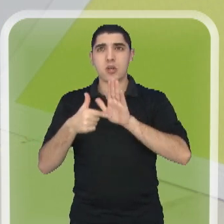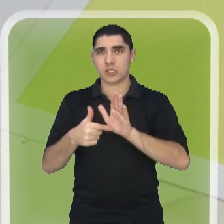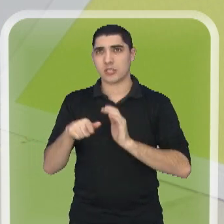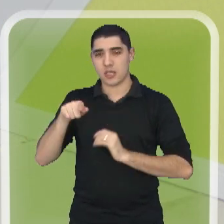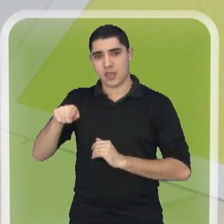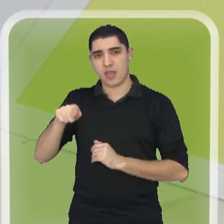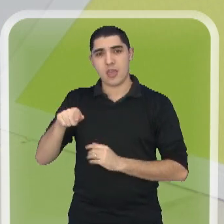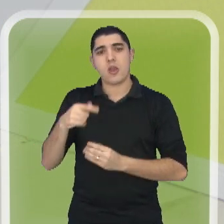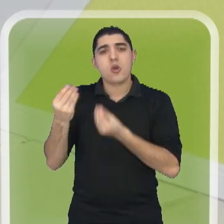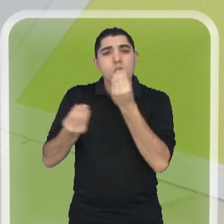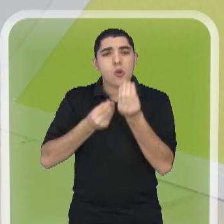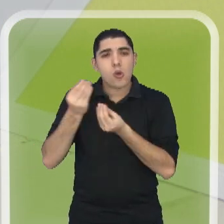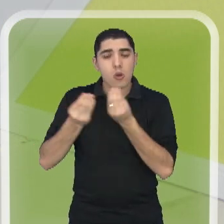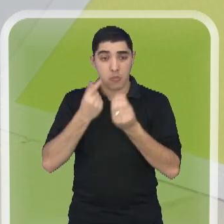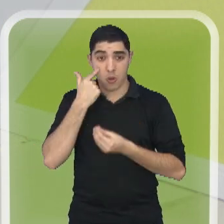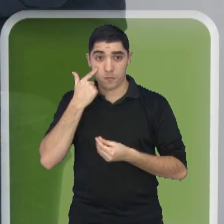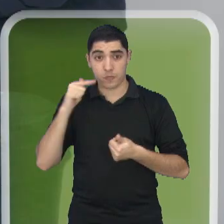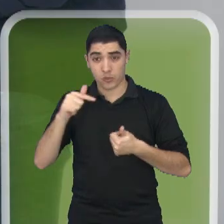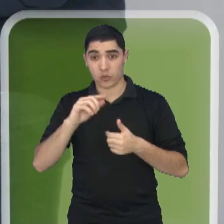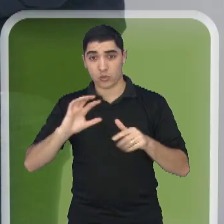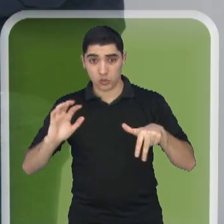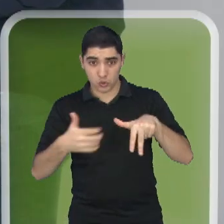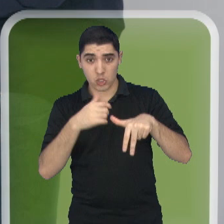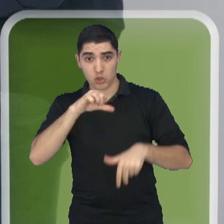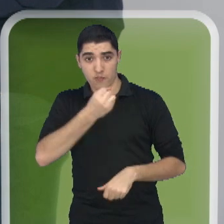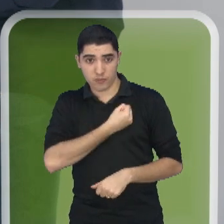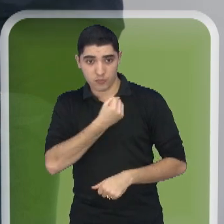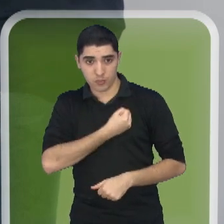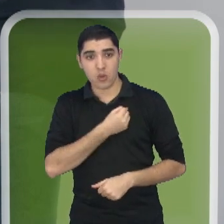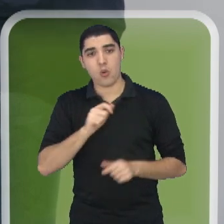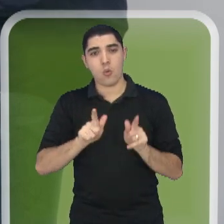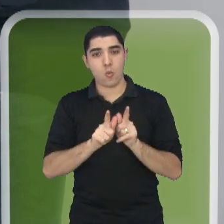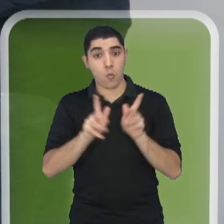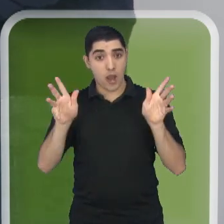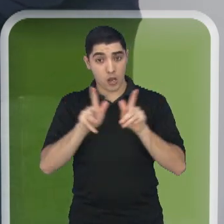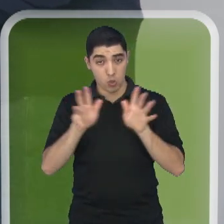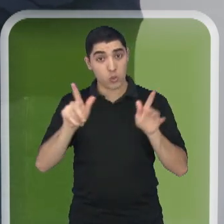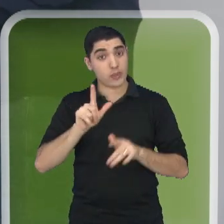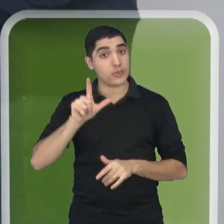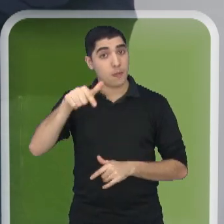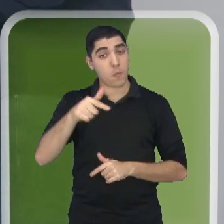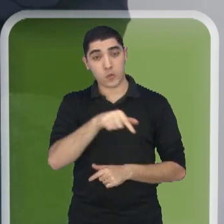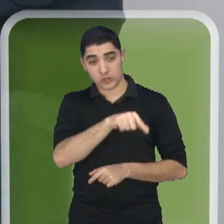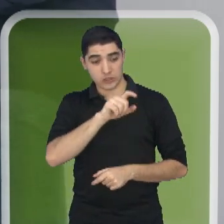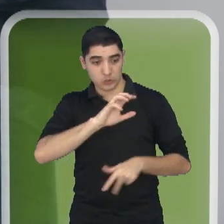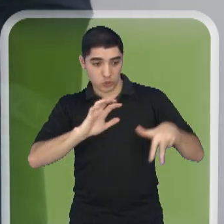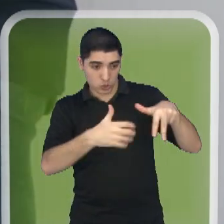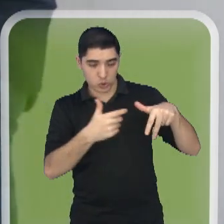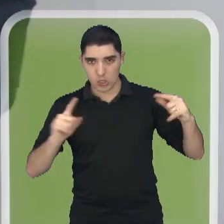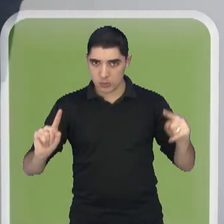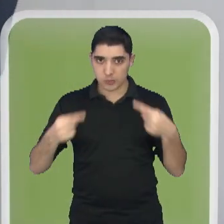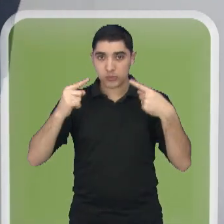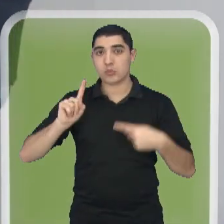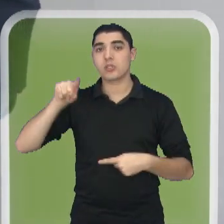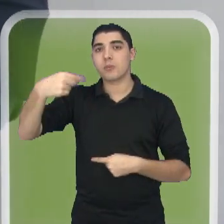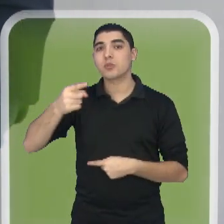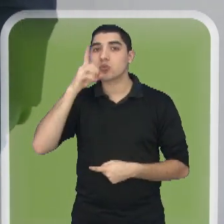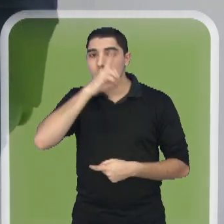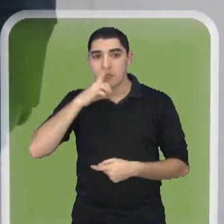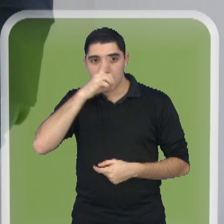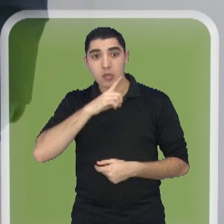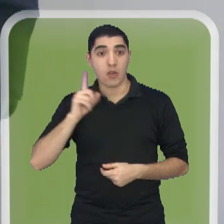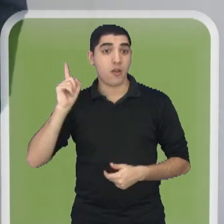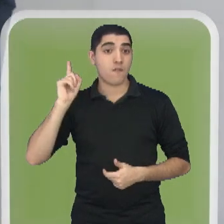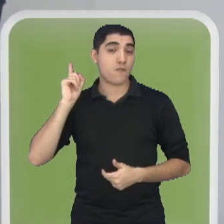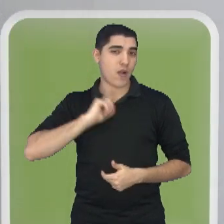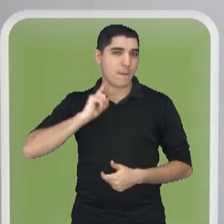uma ideia como é que tá, ó. Joseense é líder com 9 pontos, seguido pelo Guarulhos. O Guarulhos é o próximo adversário do Joseense no próximo domingo. Flamengo de